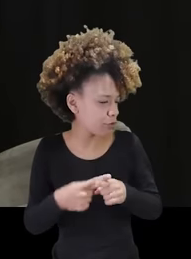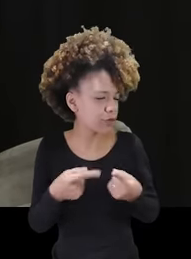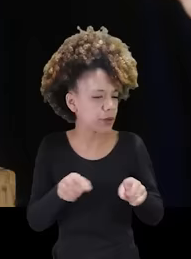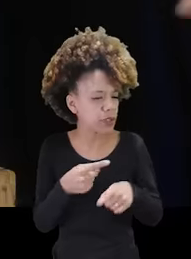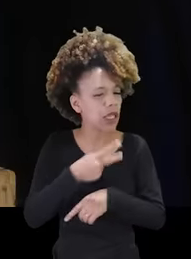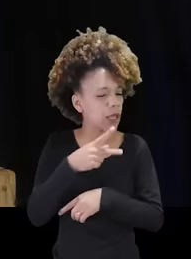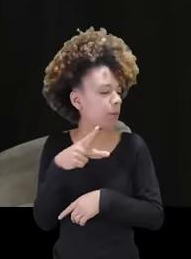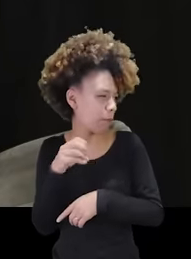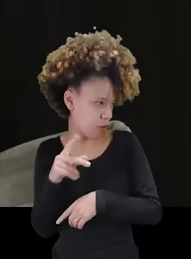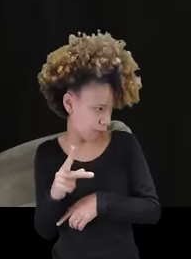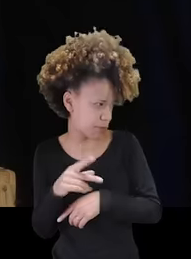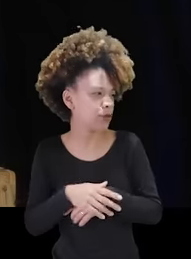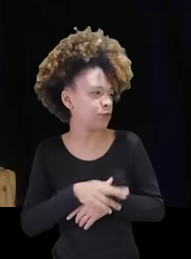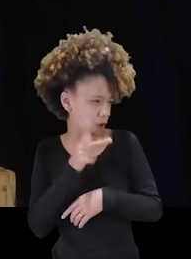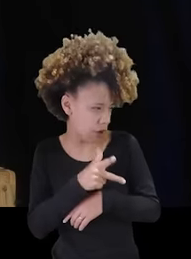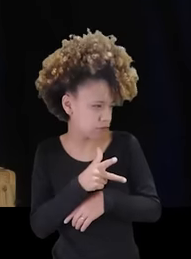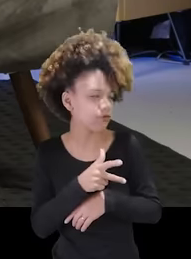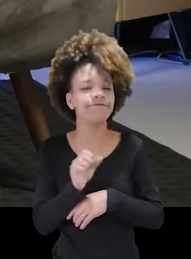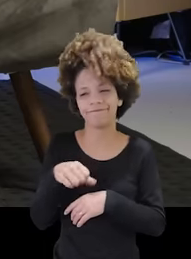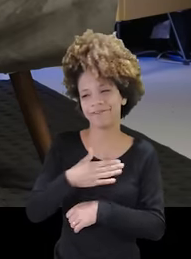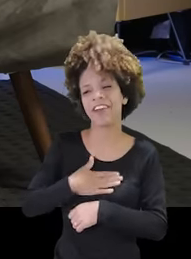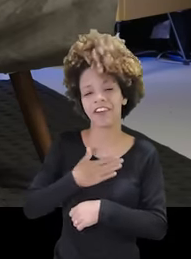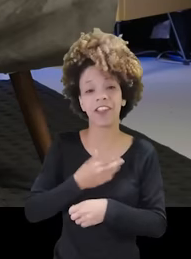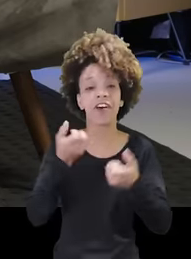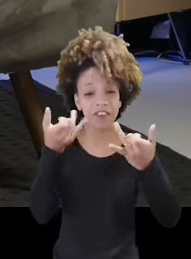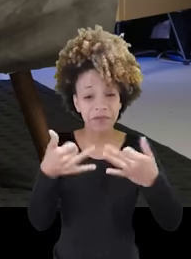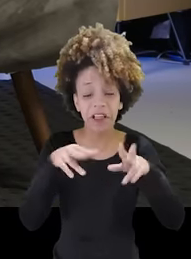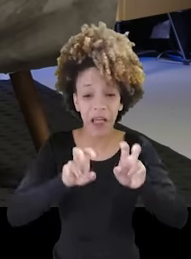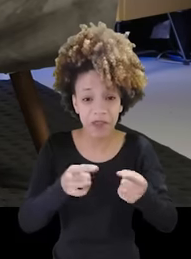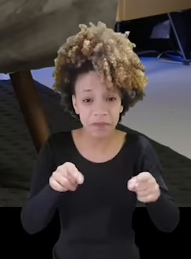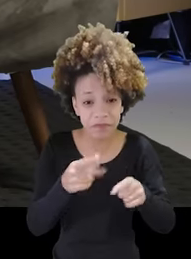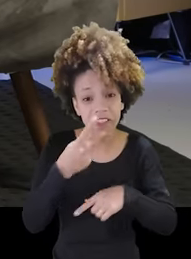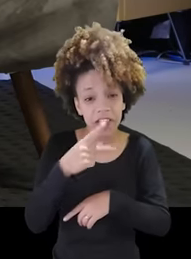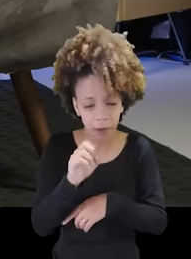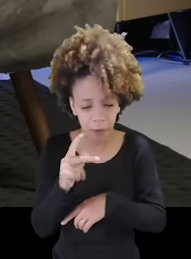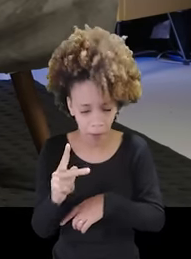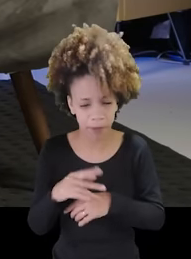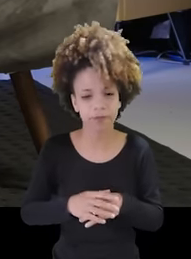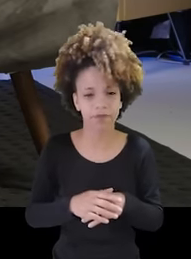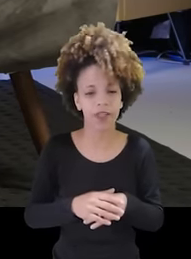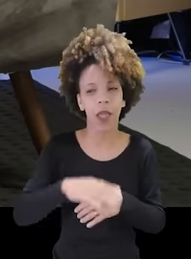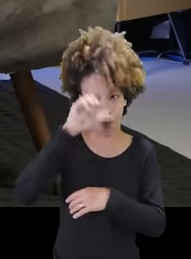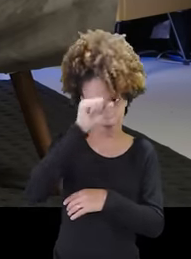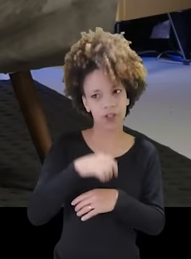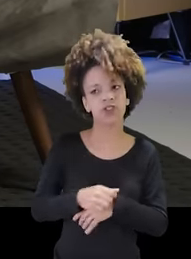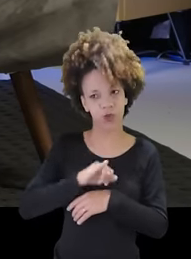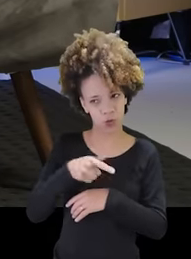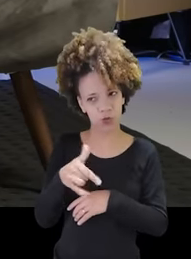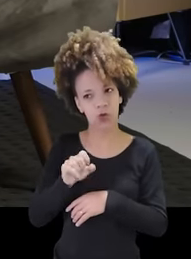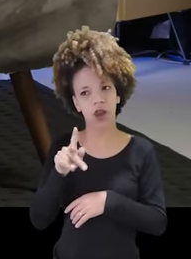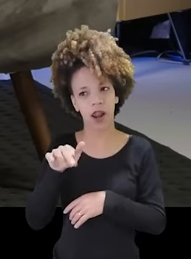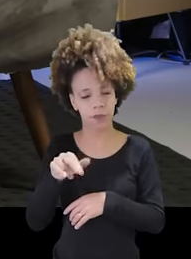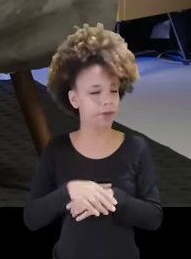k-pop você mostra a kpop eu gosto a gente vai falar de k-pop já deixei aqui eu aprendi com João Kléberson